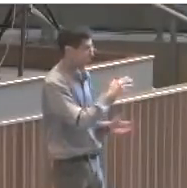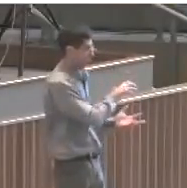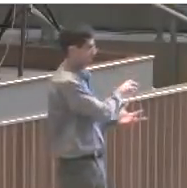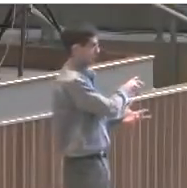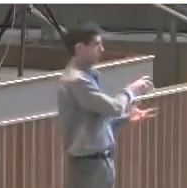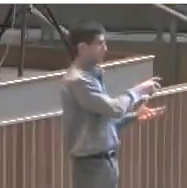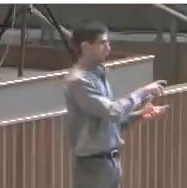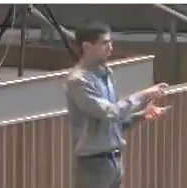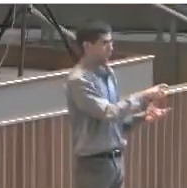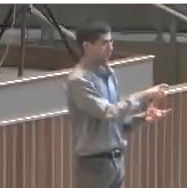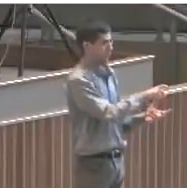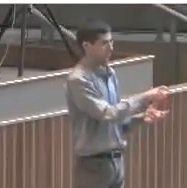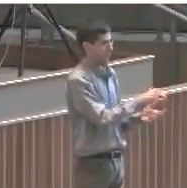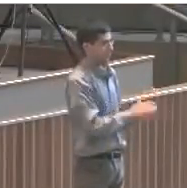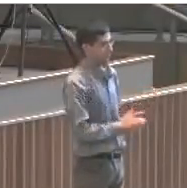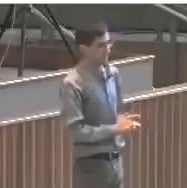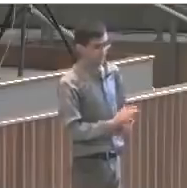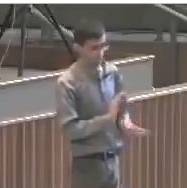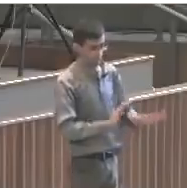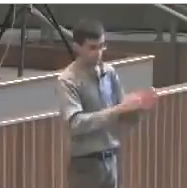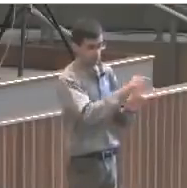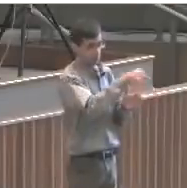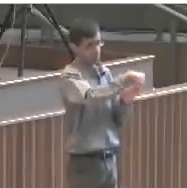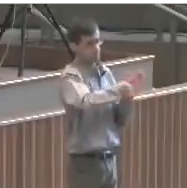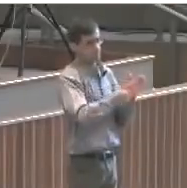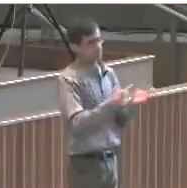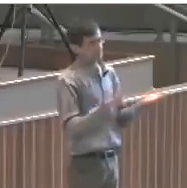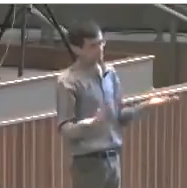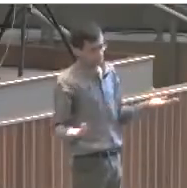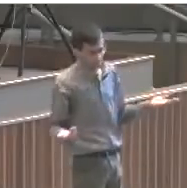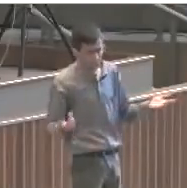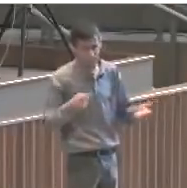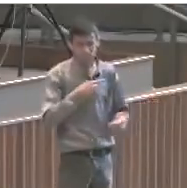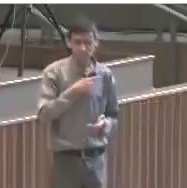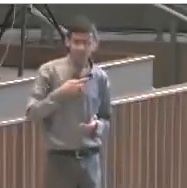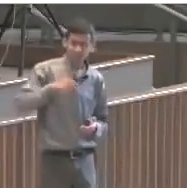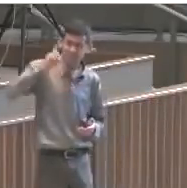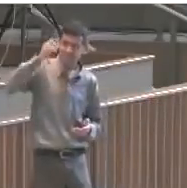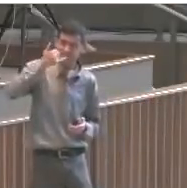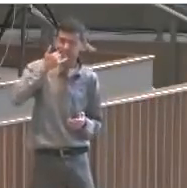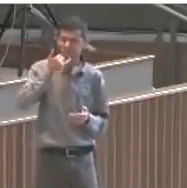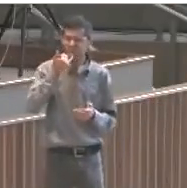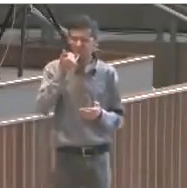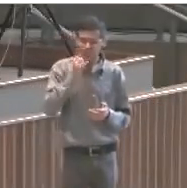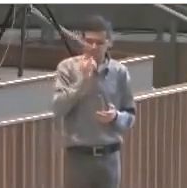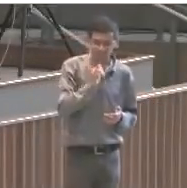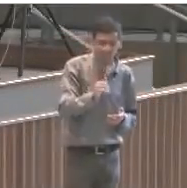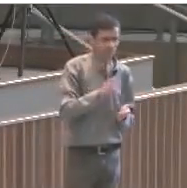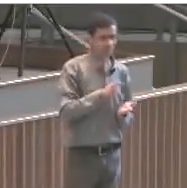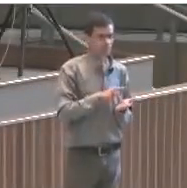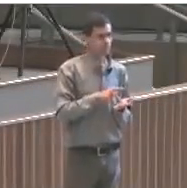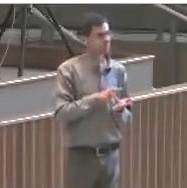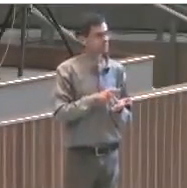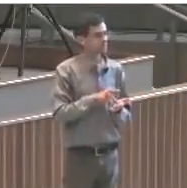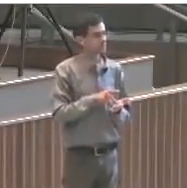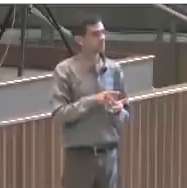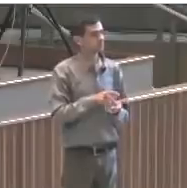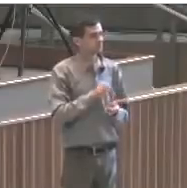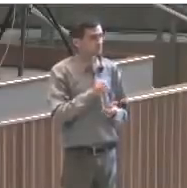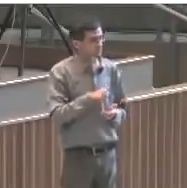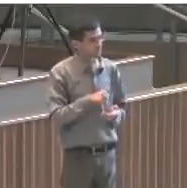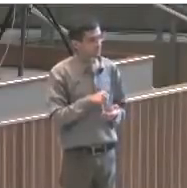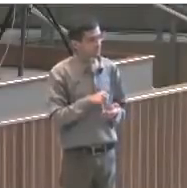talvez você me pergunte a pastor quer dizer que então deus fala deus fala